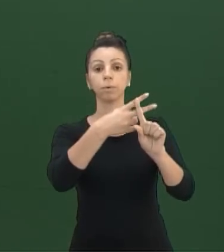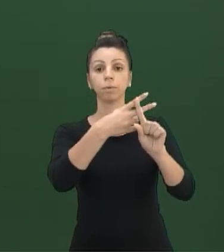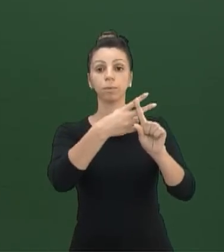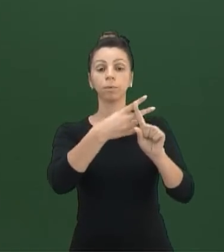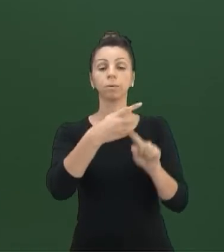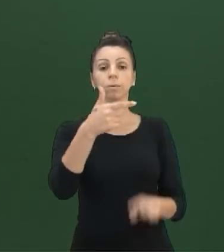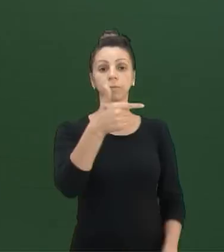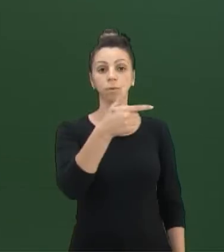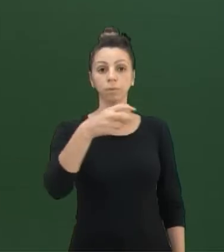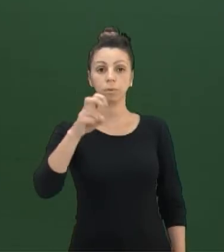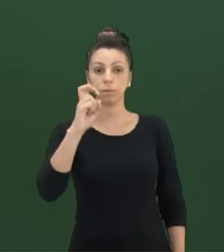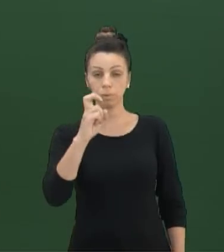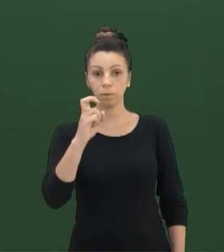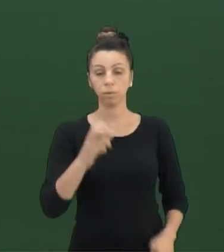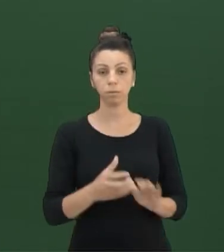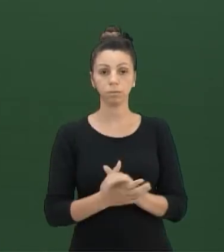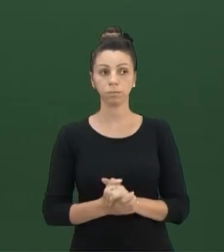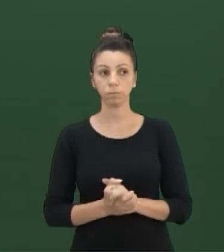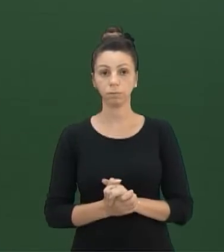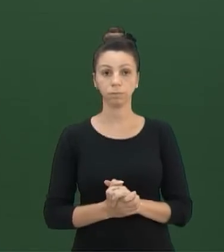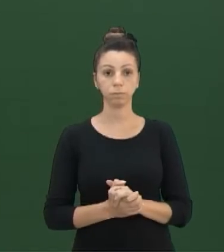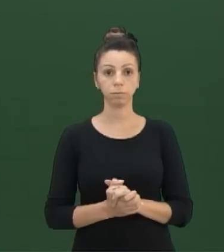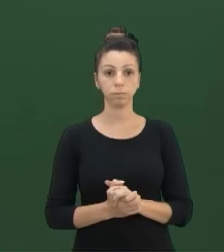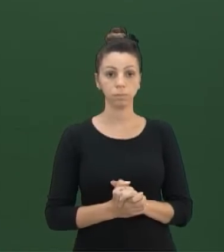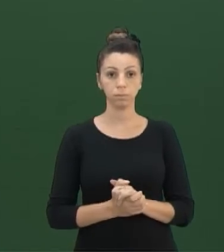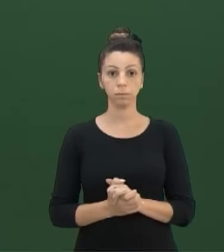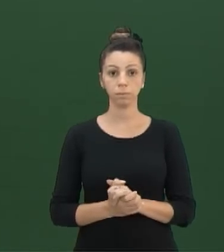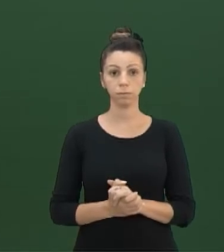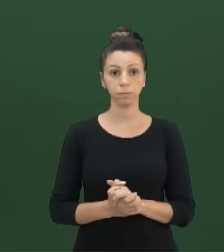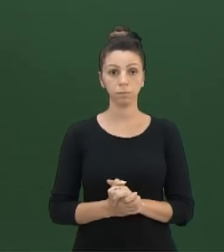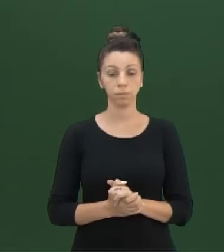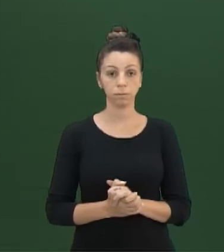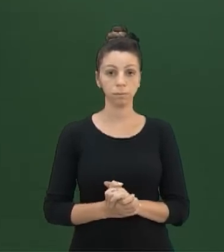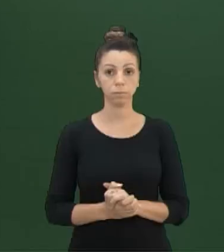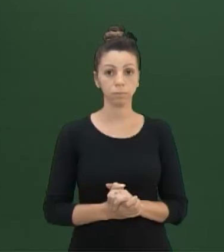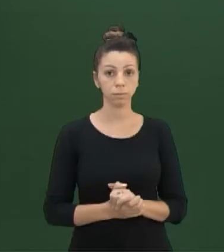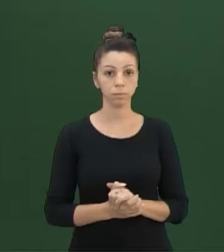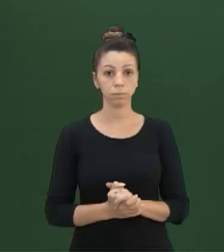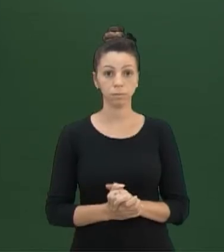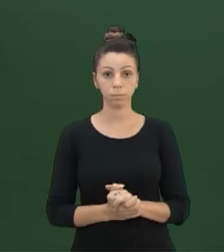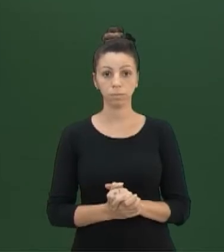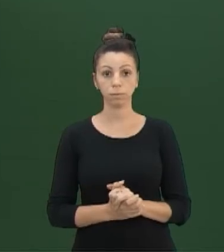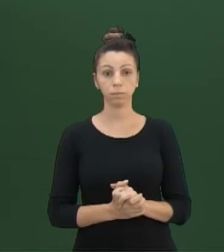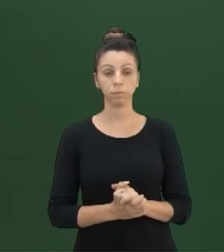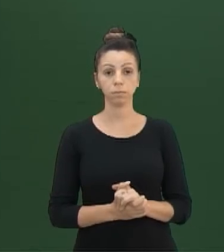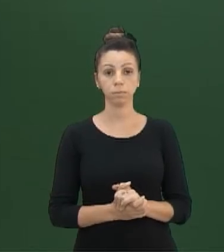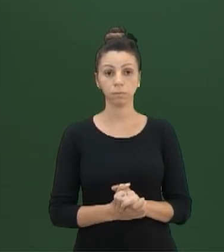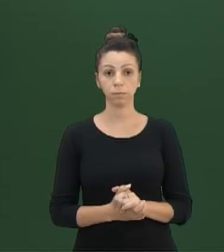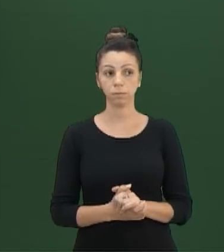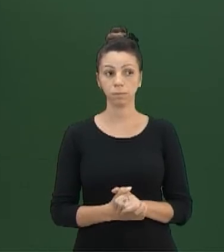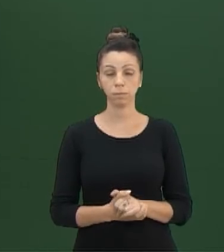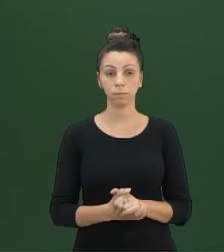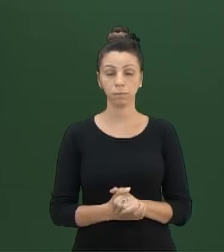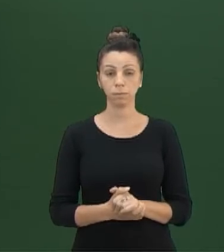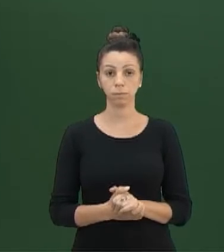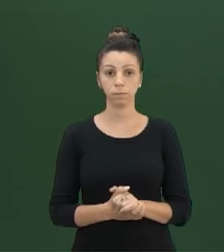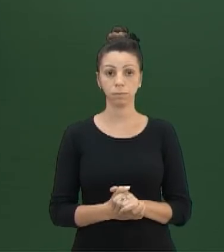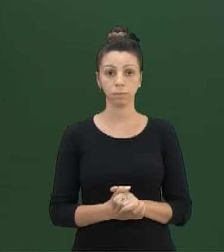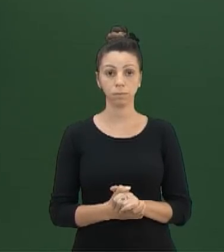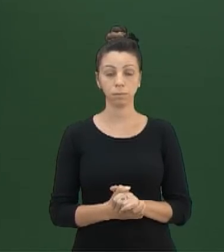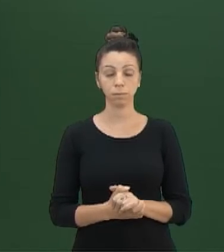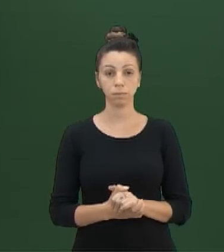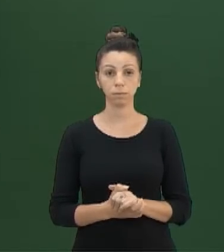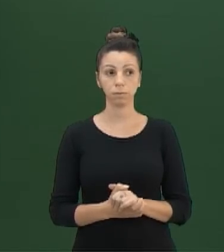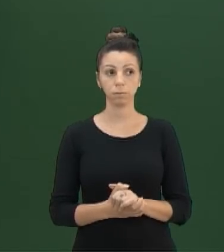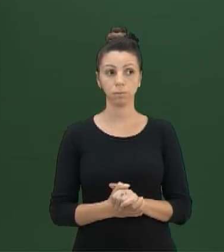lote colonial e a segunda pelo problema do exercício. Então, aqui a gente vai ter 25